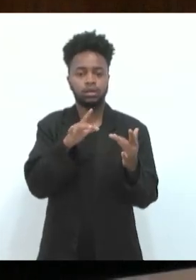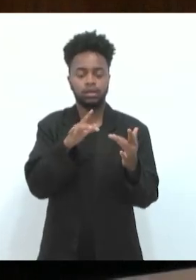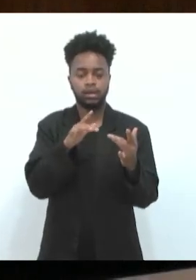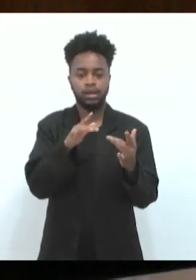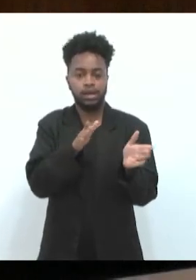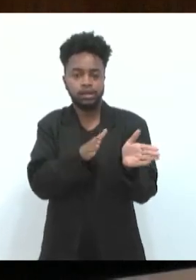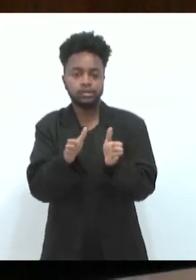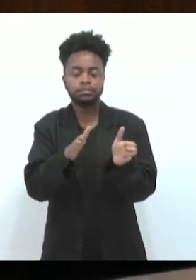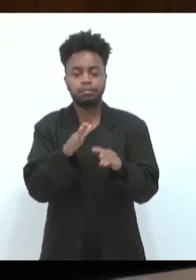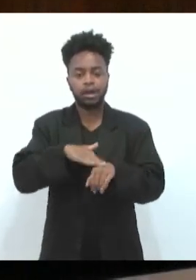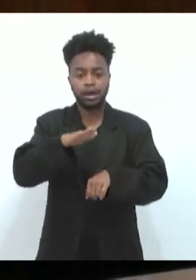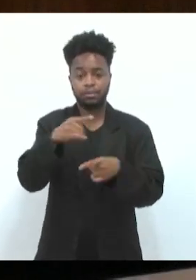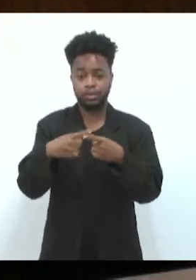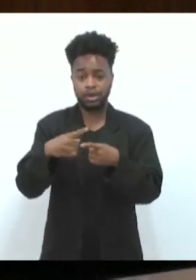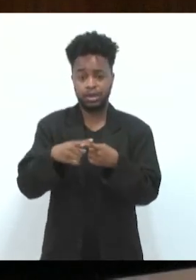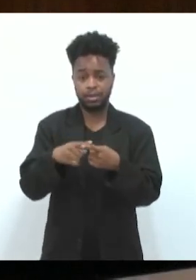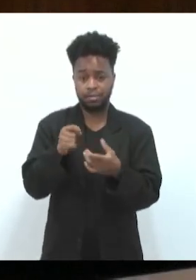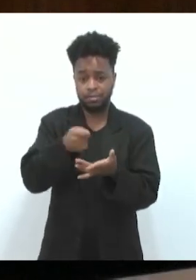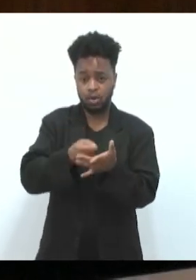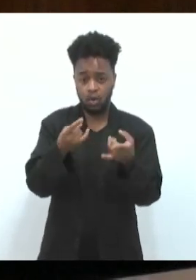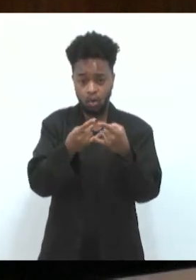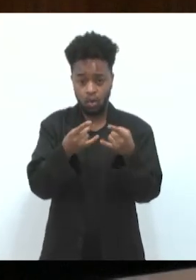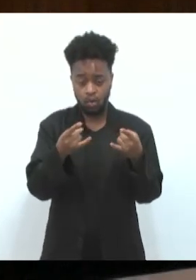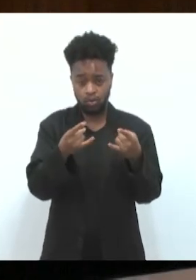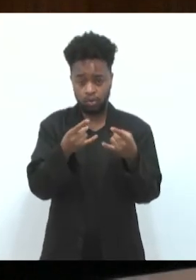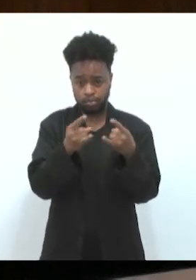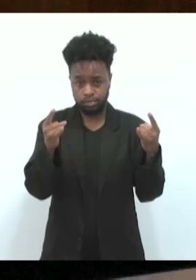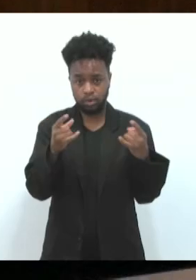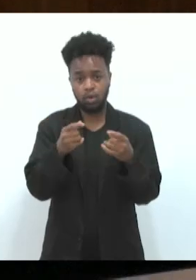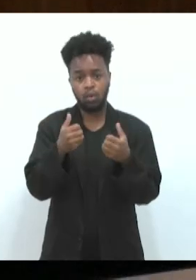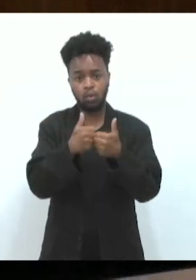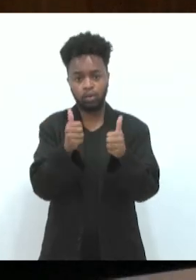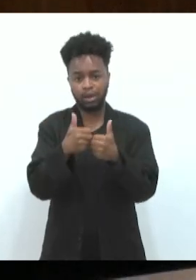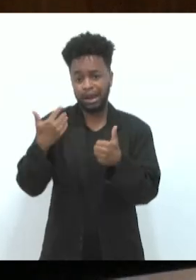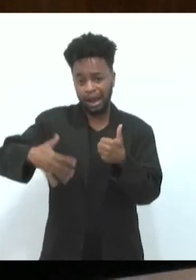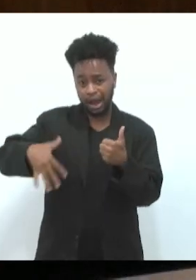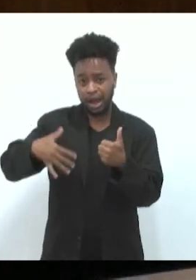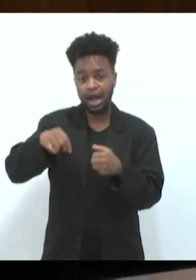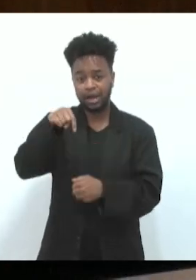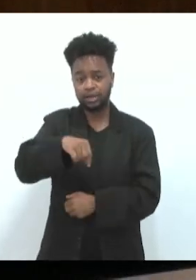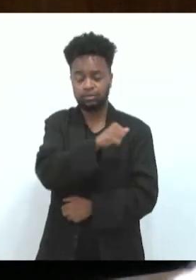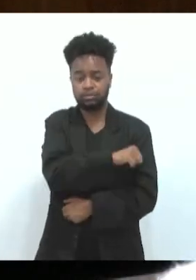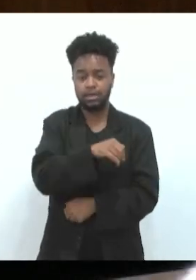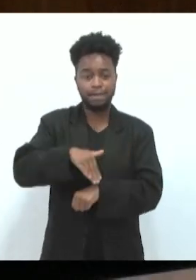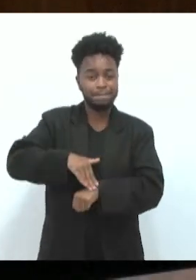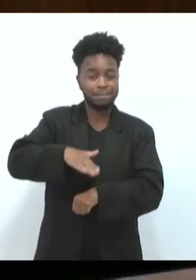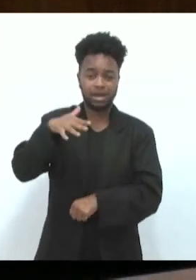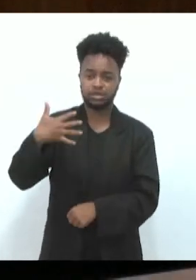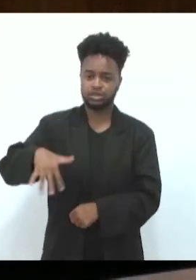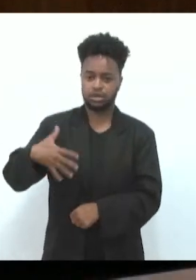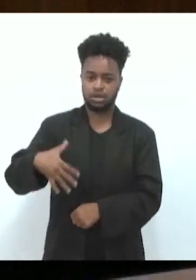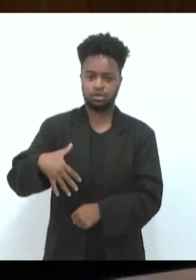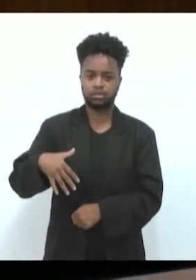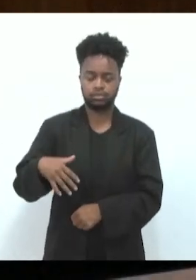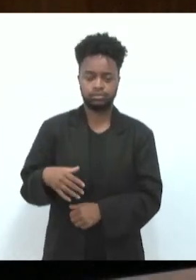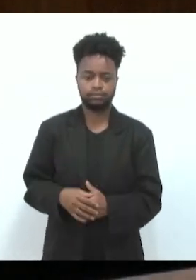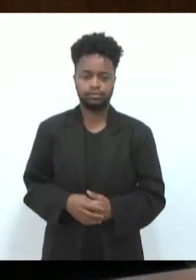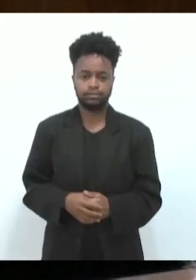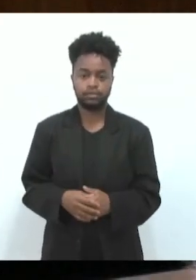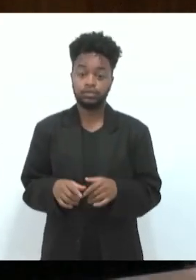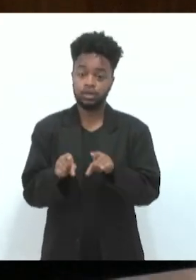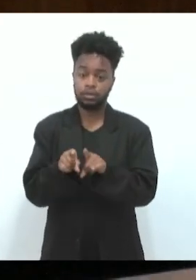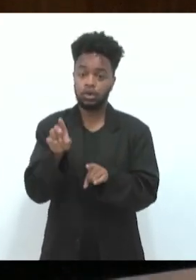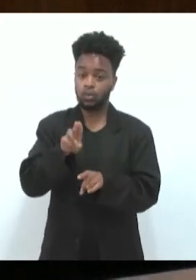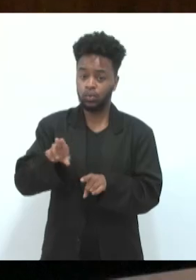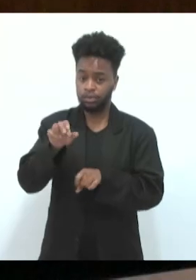são caras. A nossa passagem aqui do Rio é a mais cara que existe, muito cara. O uso da